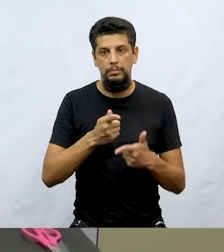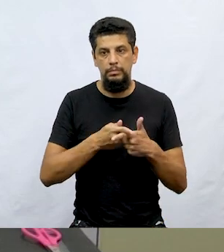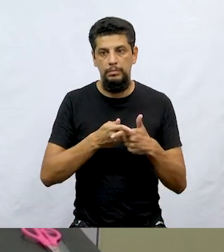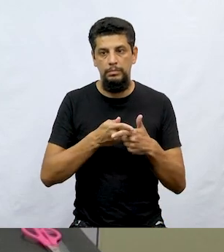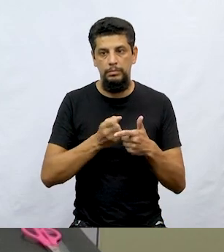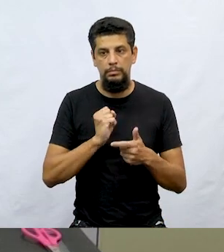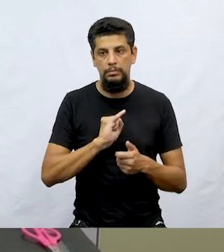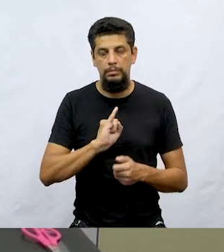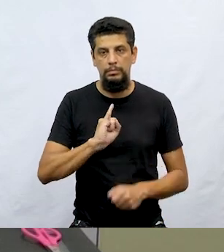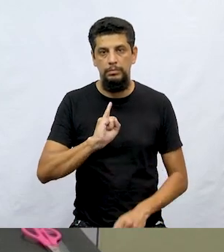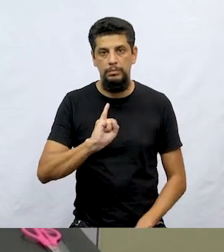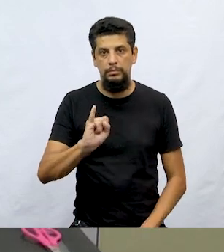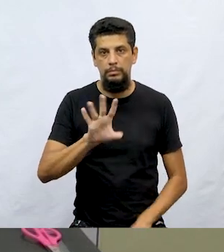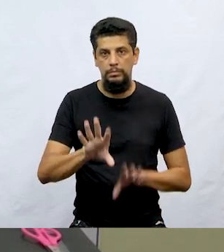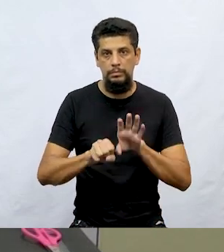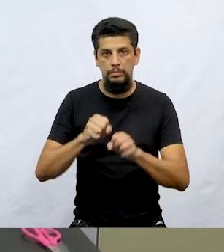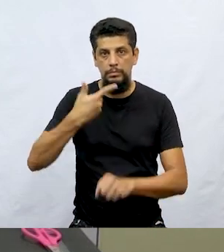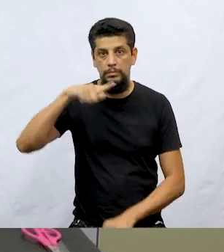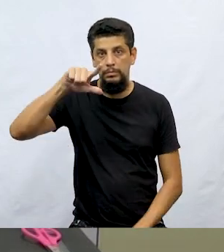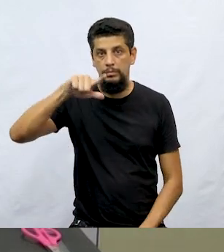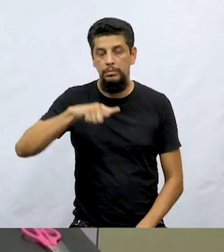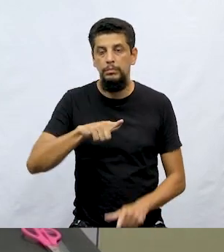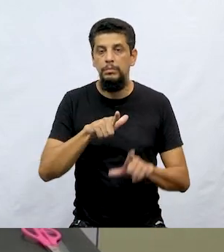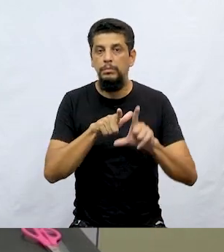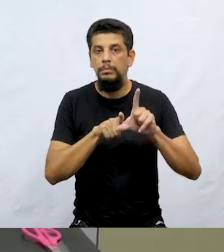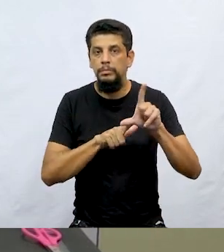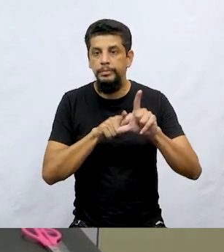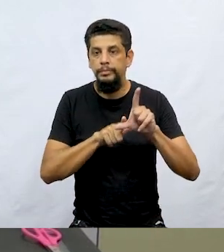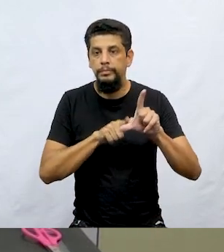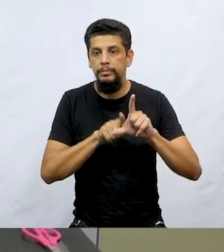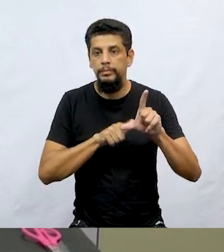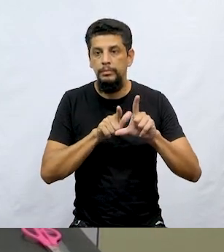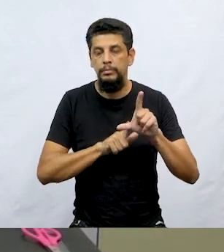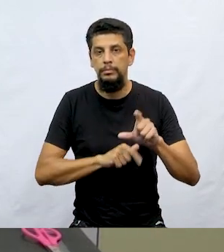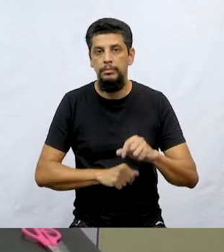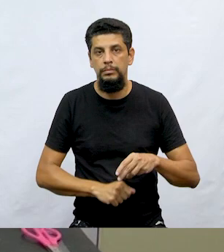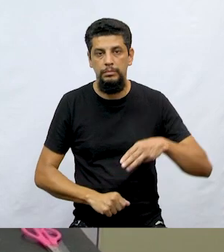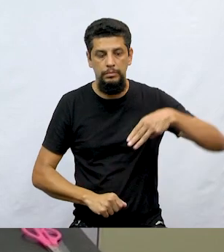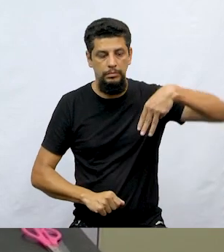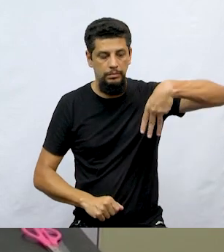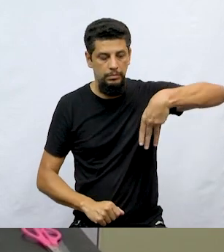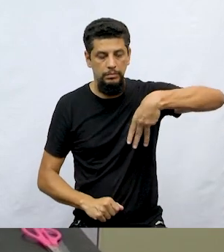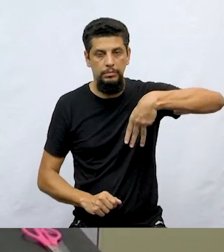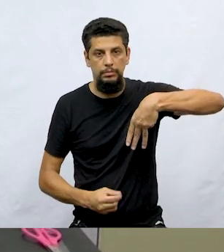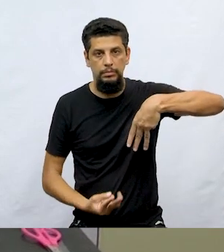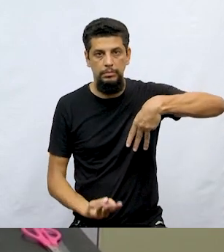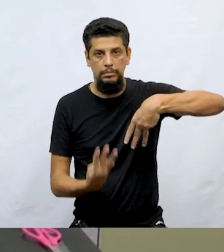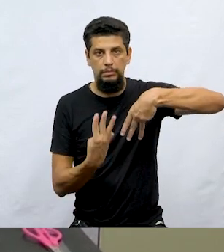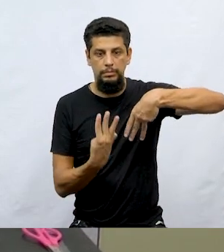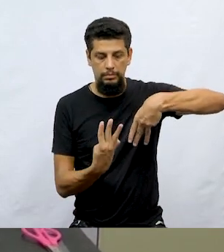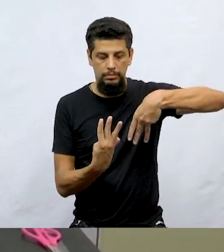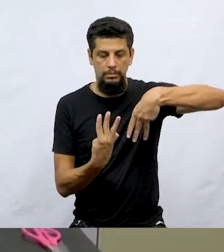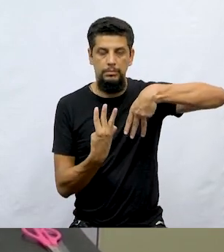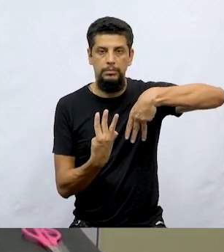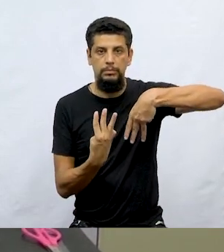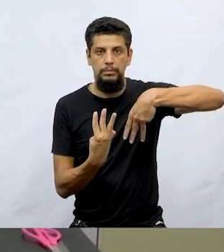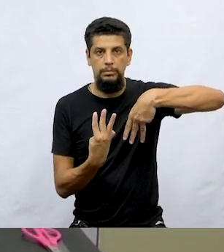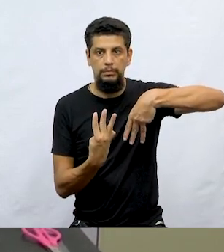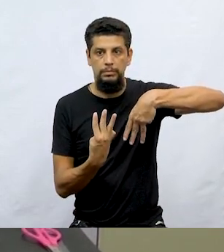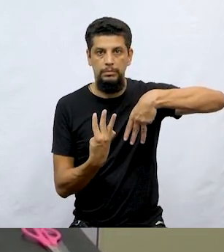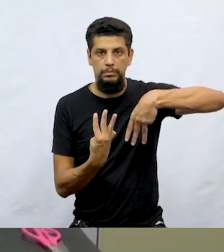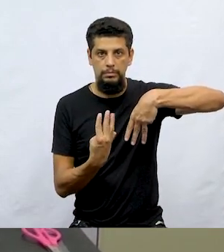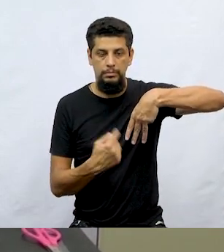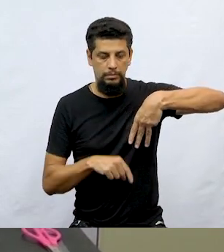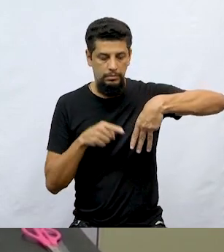se a gente pega outra letra, olha qual outra letra que parece a letra M. Então, a M,